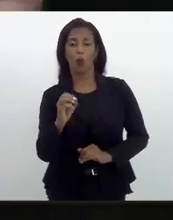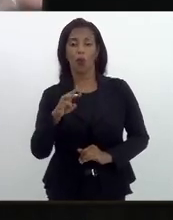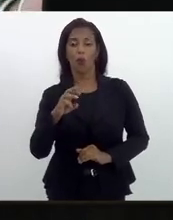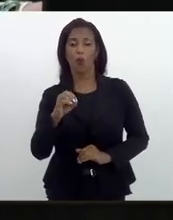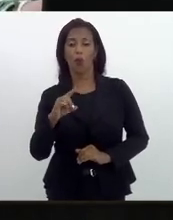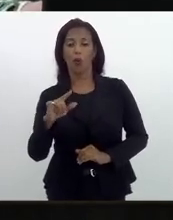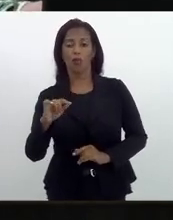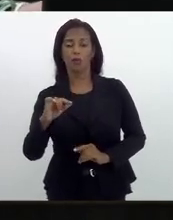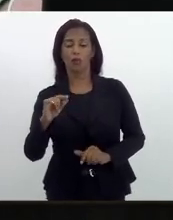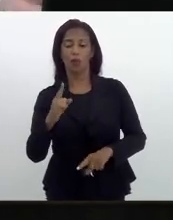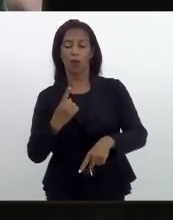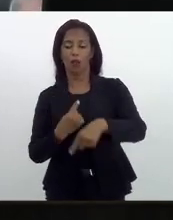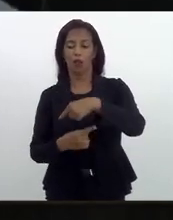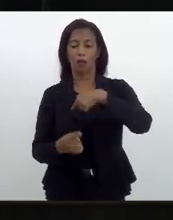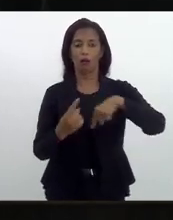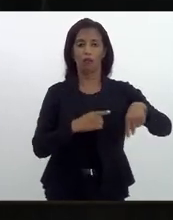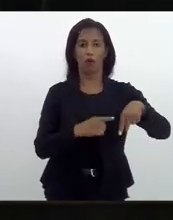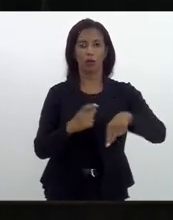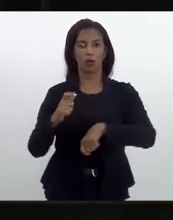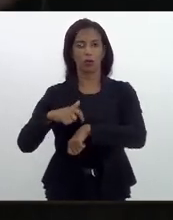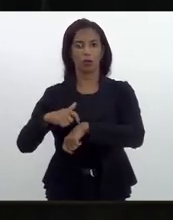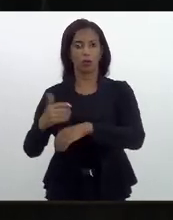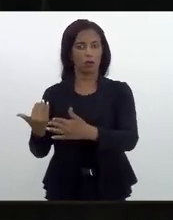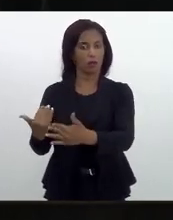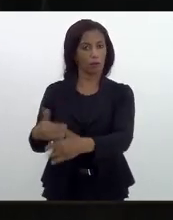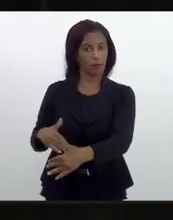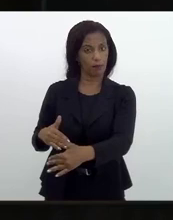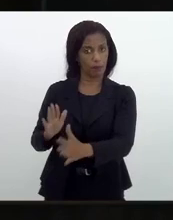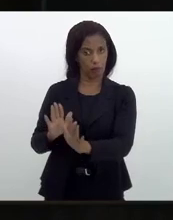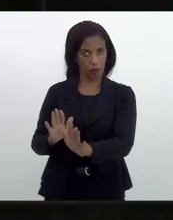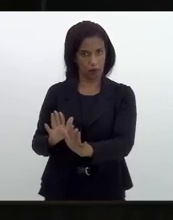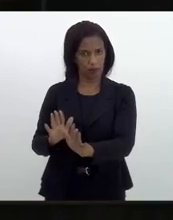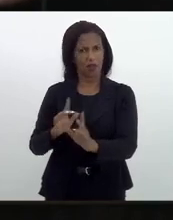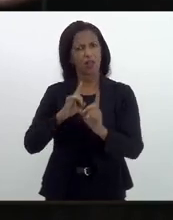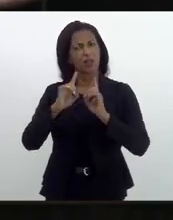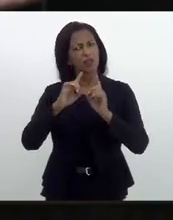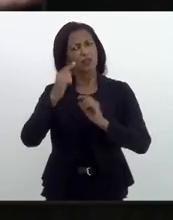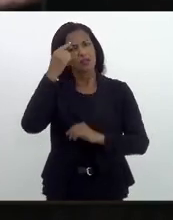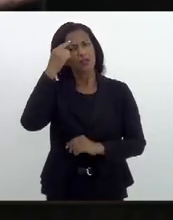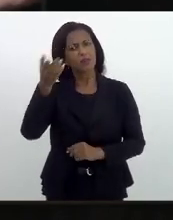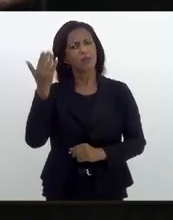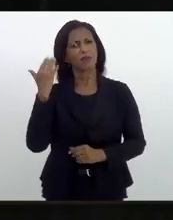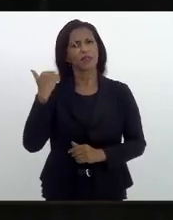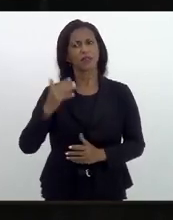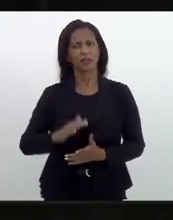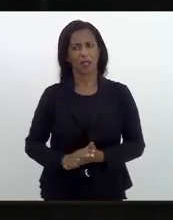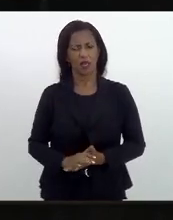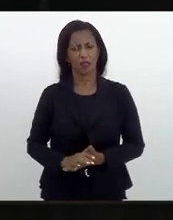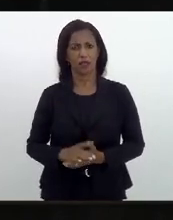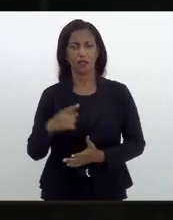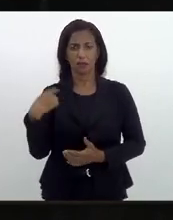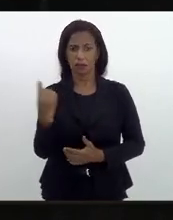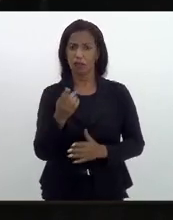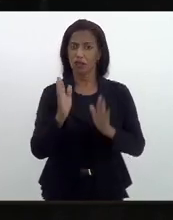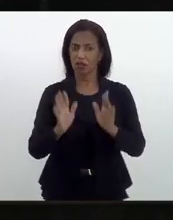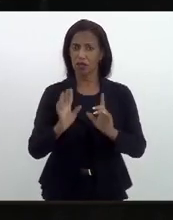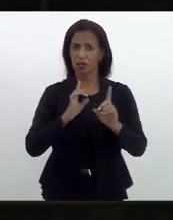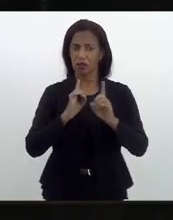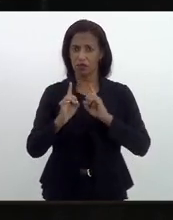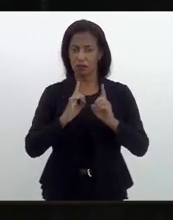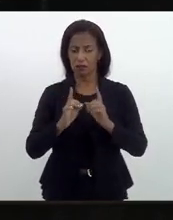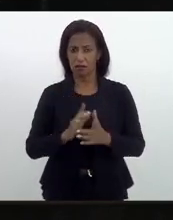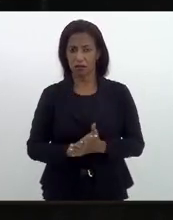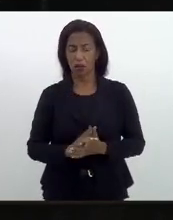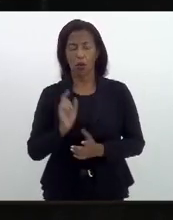retroage ao momento do concurso da prova. Nós discutimos isso semana passada. Nós discutimos isso. Então,